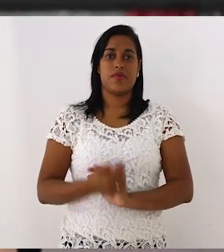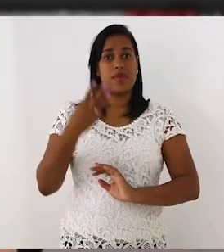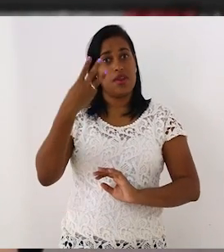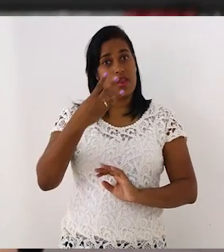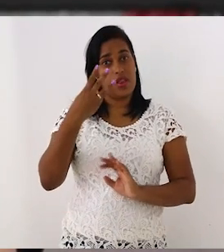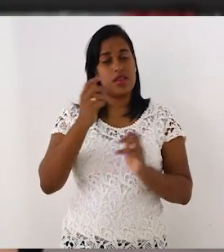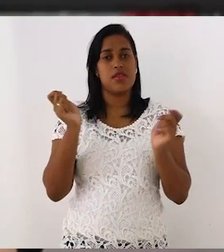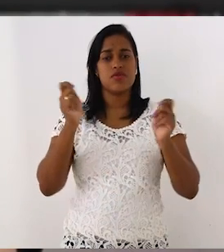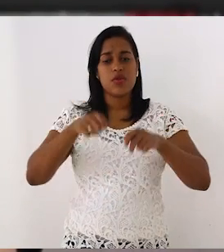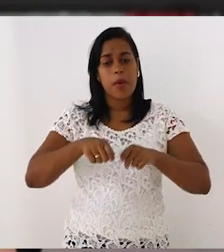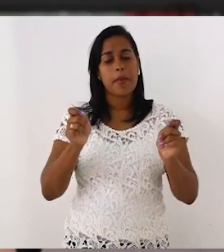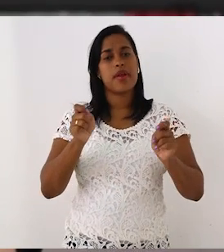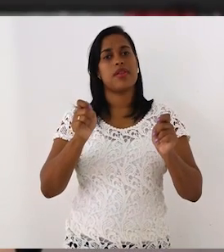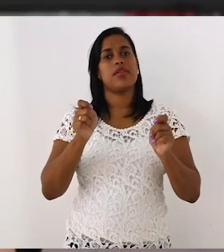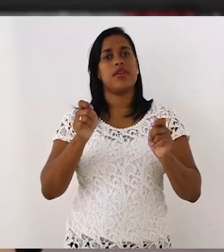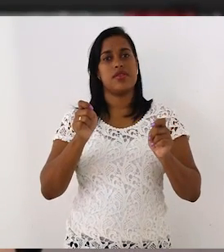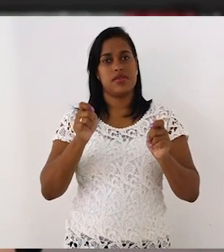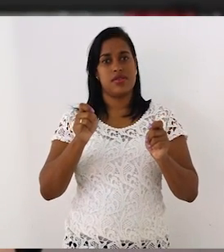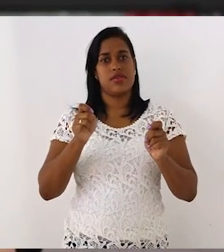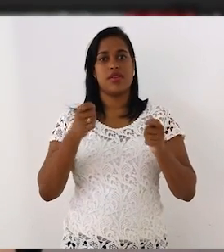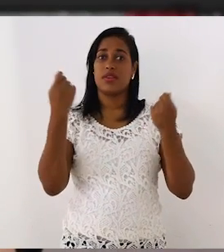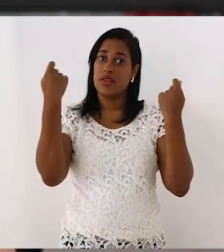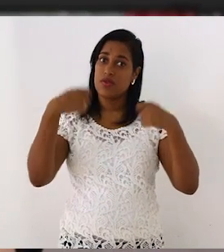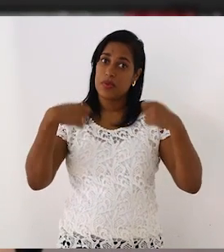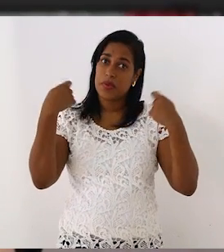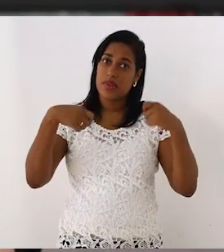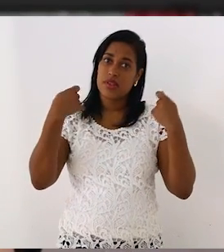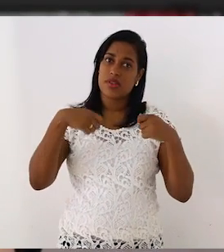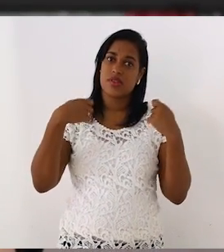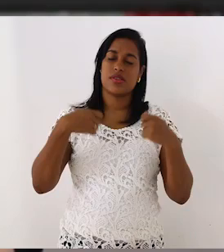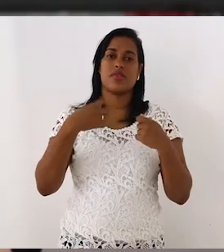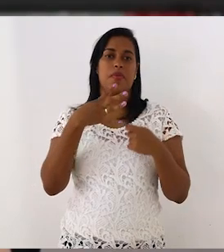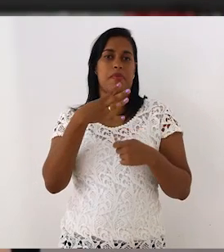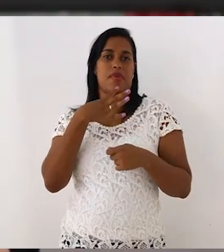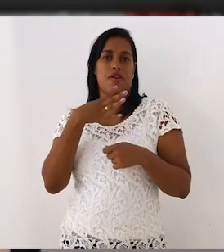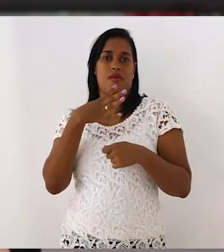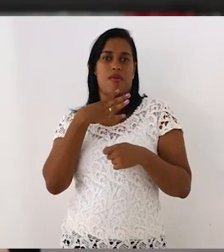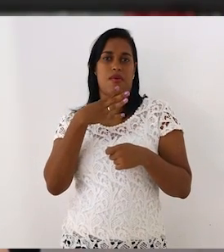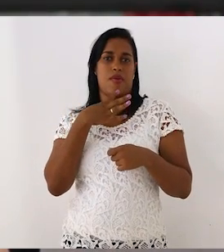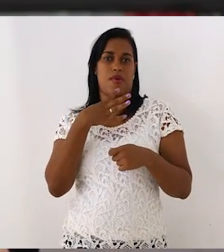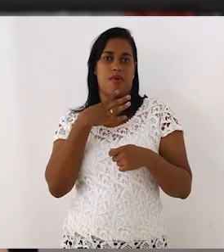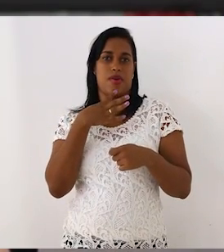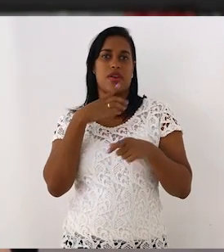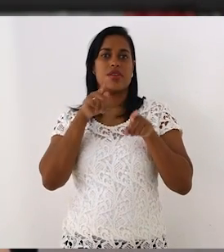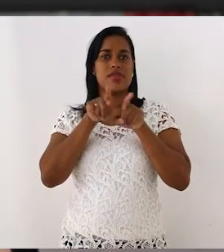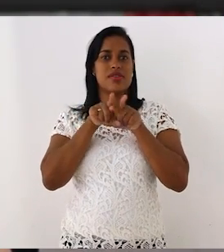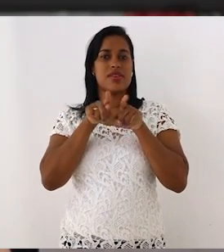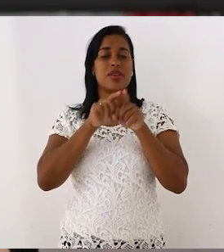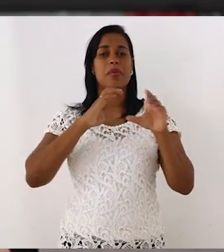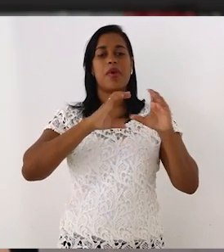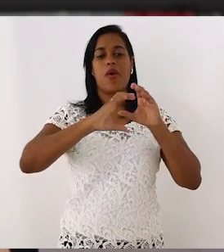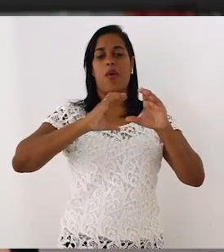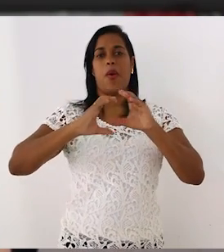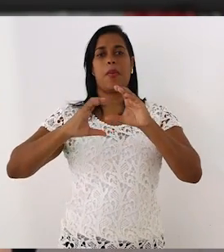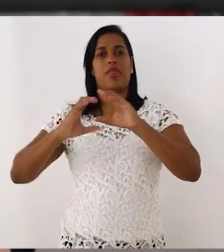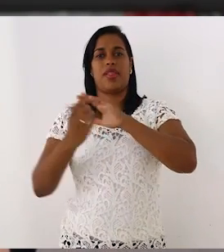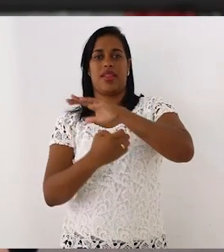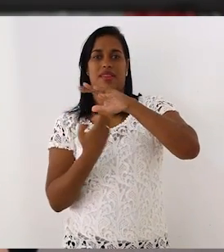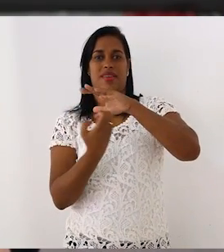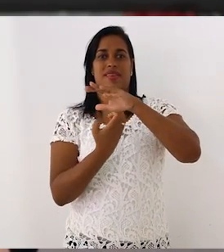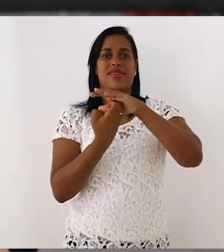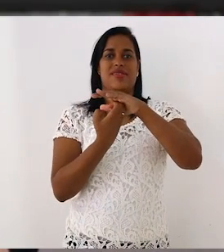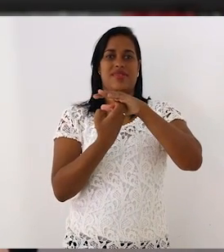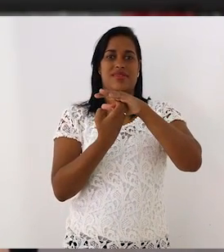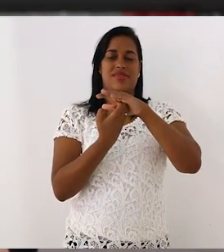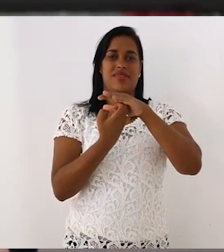3 competências, elas são necessárias para conhecermos um pouco sobre a comunicação empresarial e